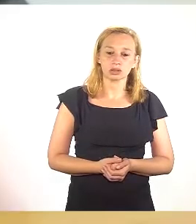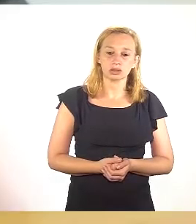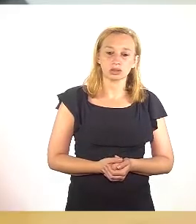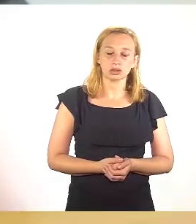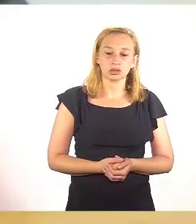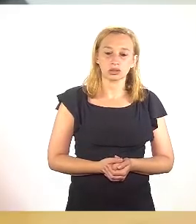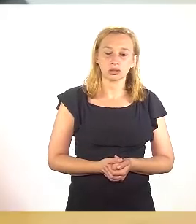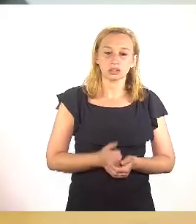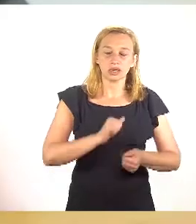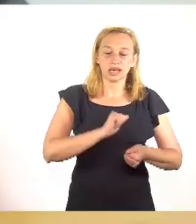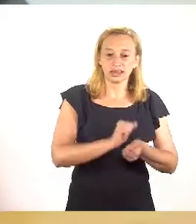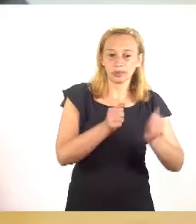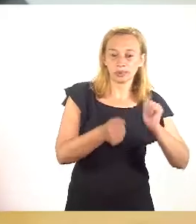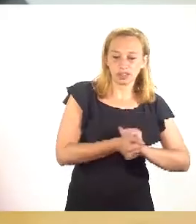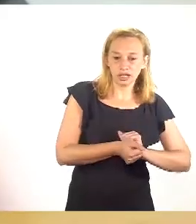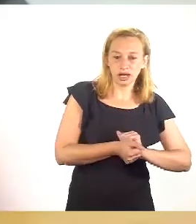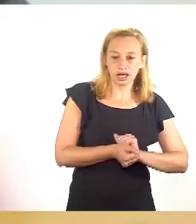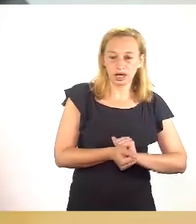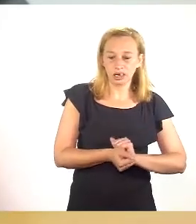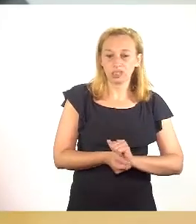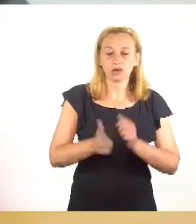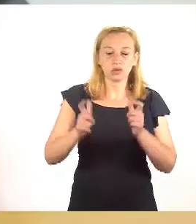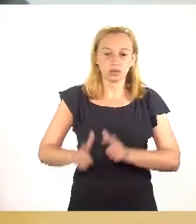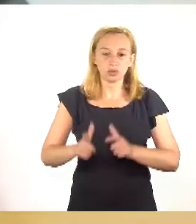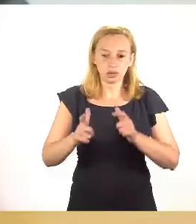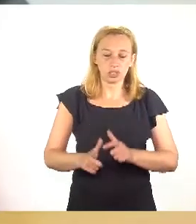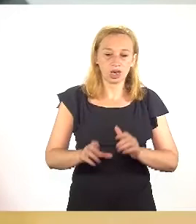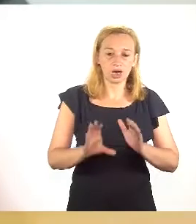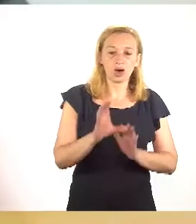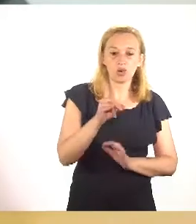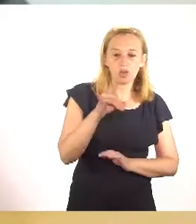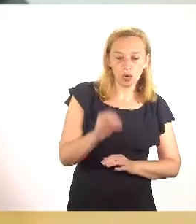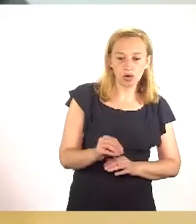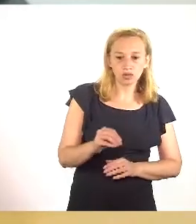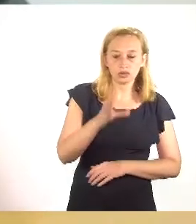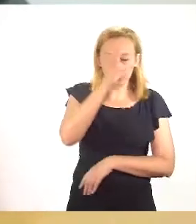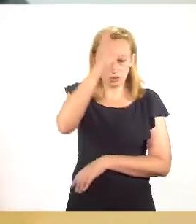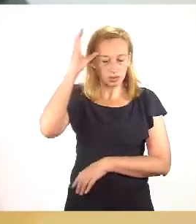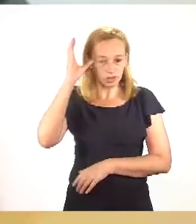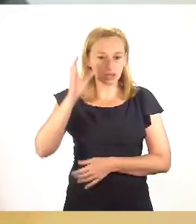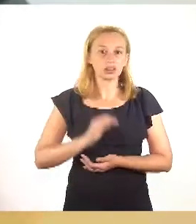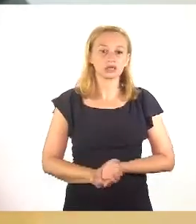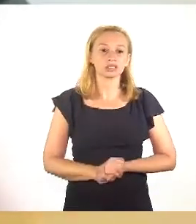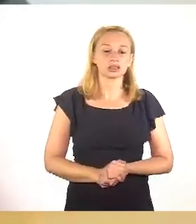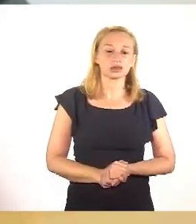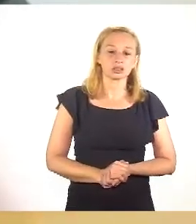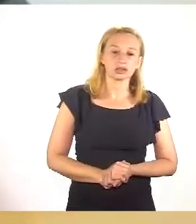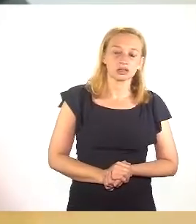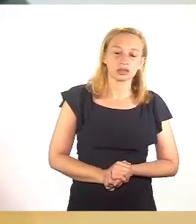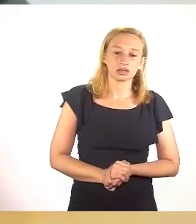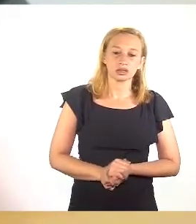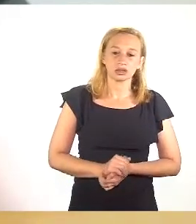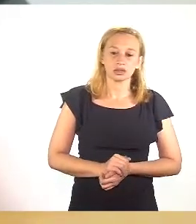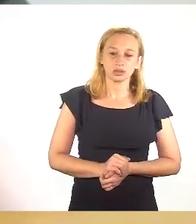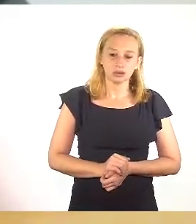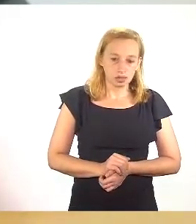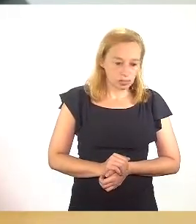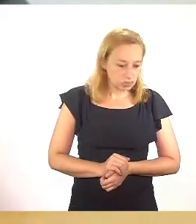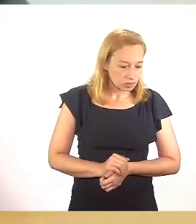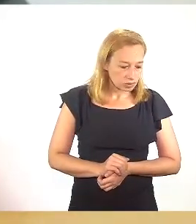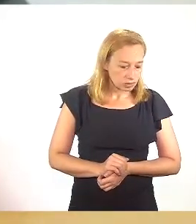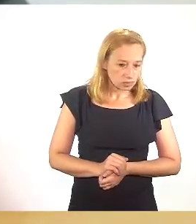adequar os estabelecimentos ao Código de Defesa do Consumidor, observando as suas regras e, eventualmente, lavrando autos